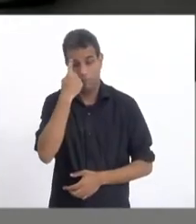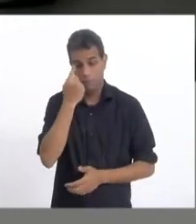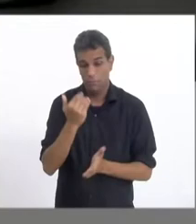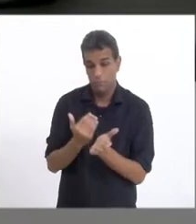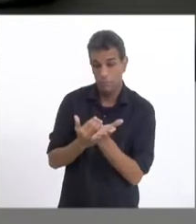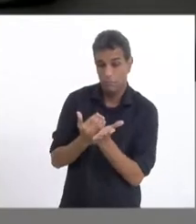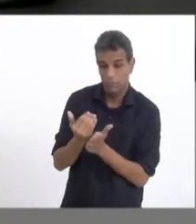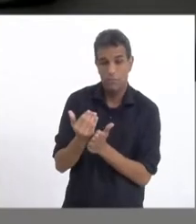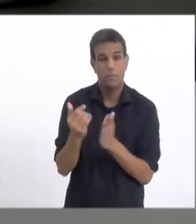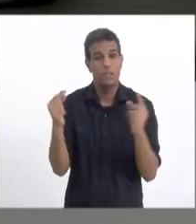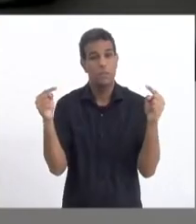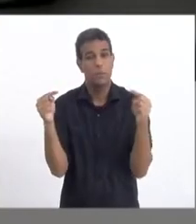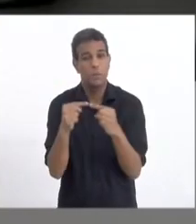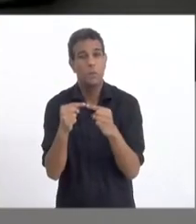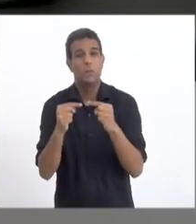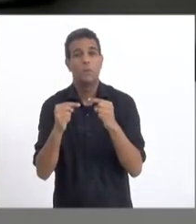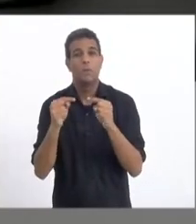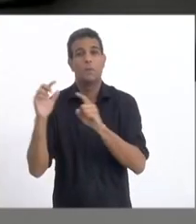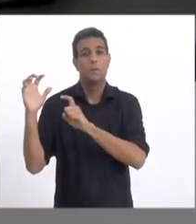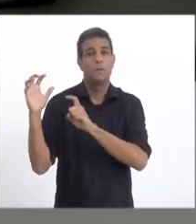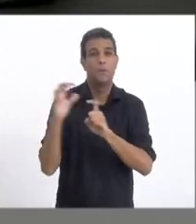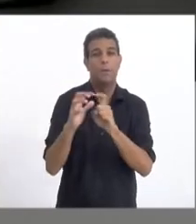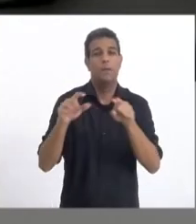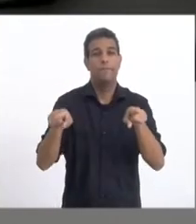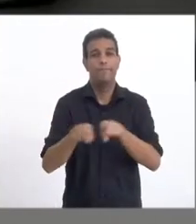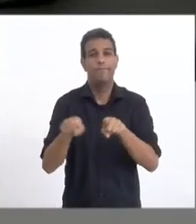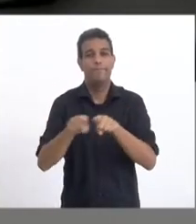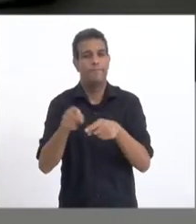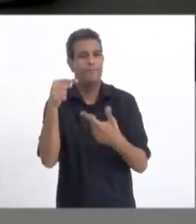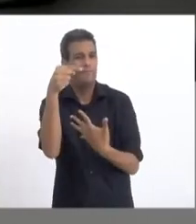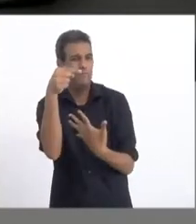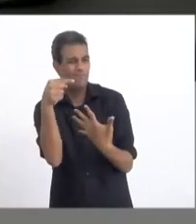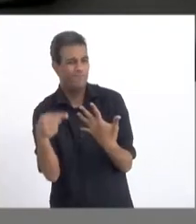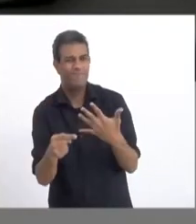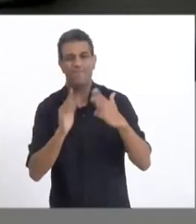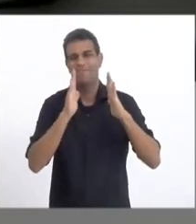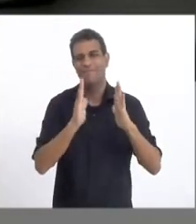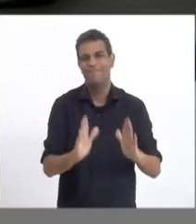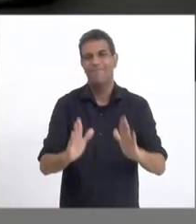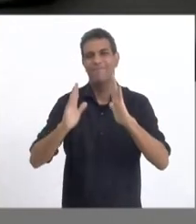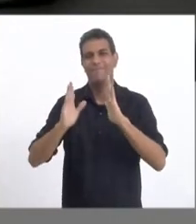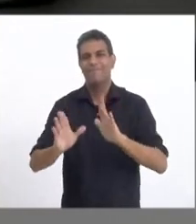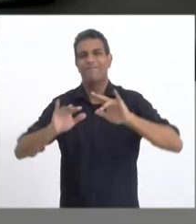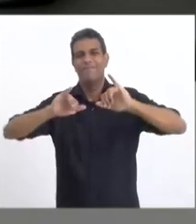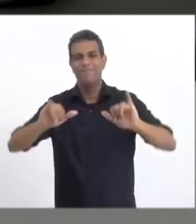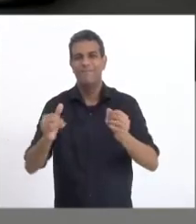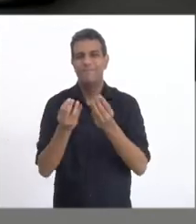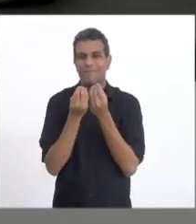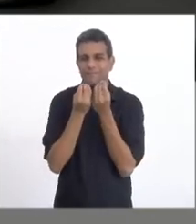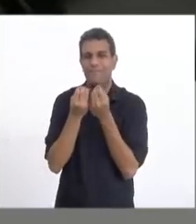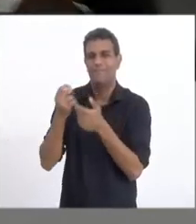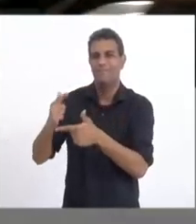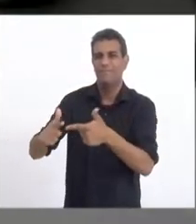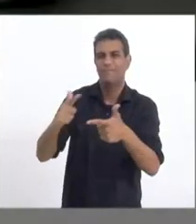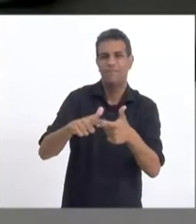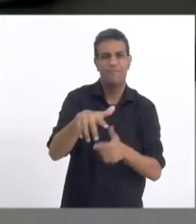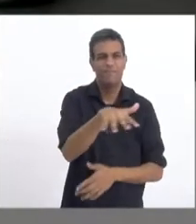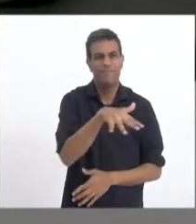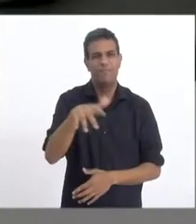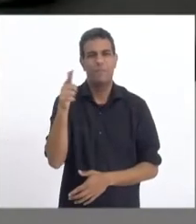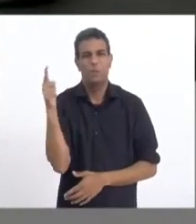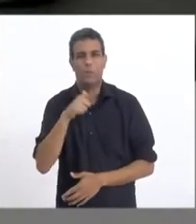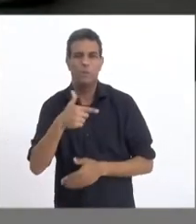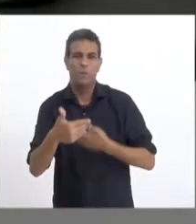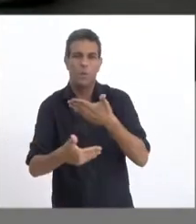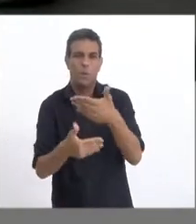partir da ponta, reflexões, discussões, destinos, oportunidades para que o sofrimento possa ter cursos